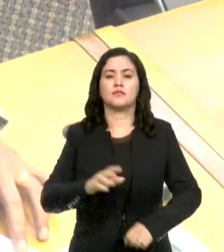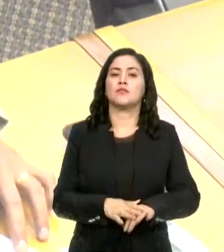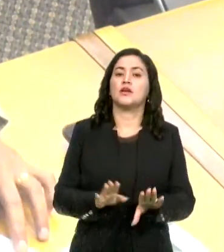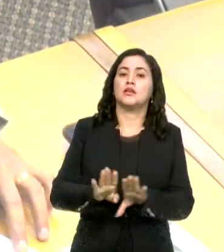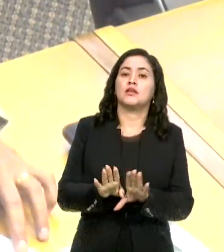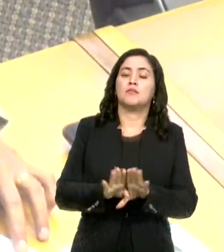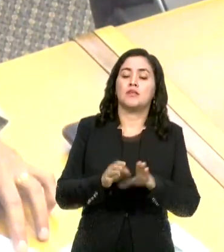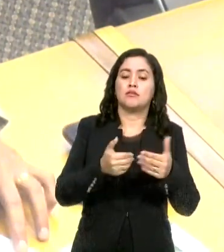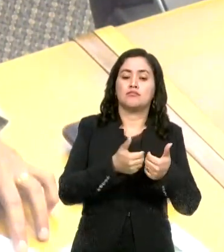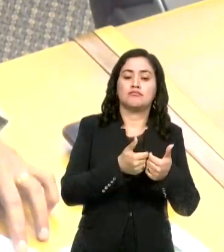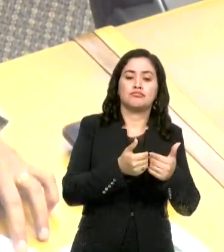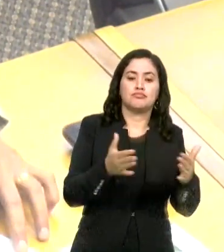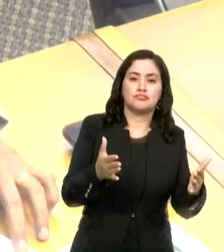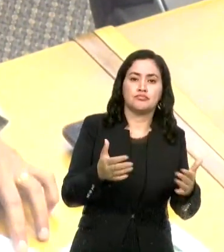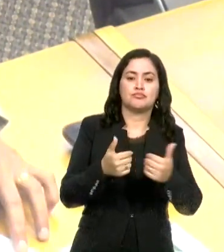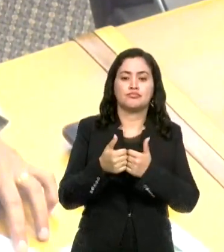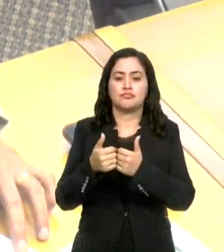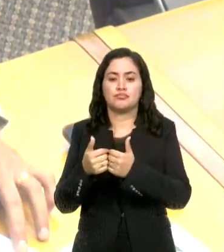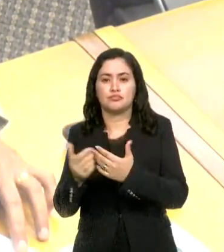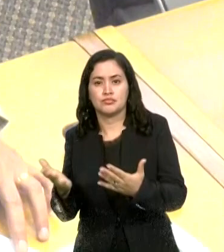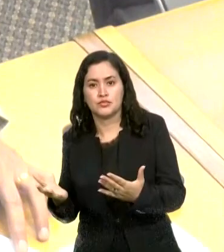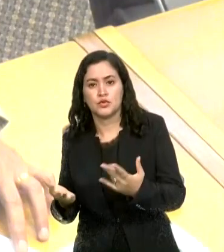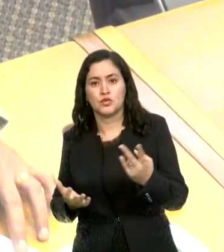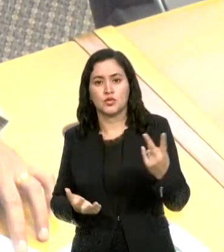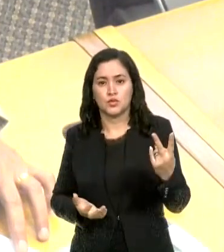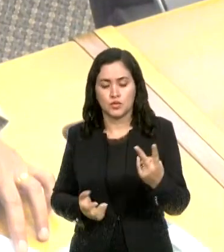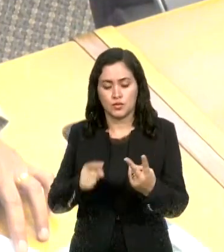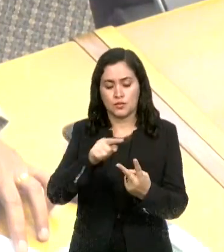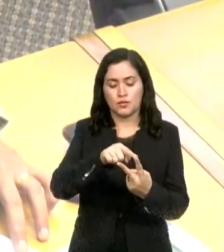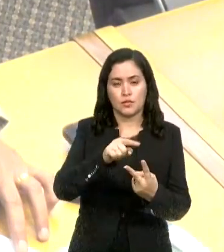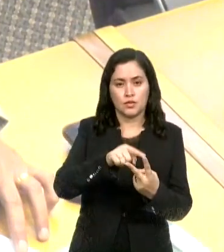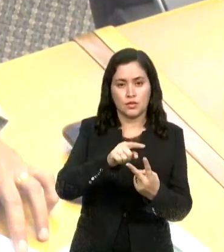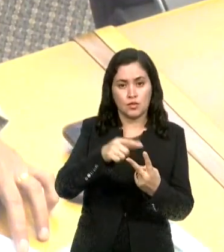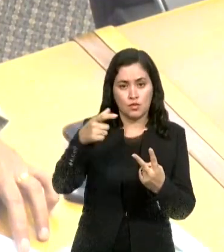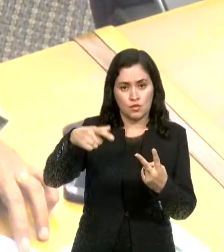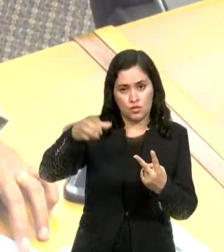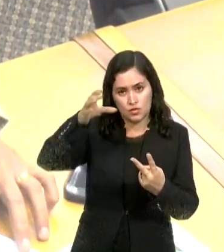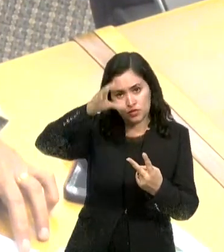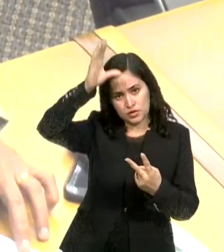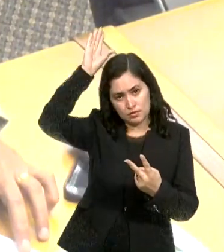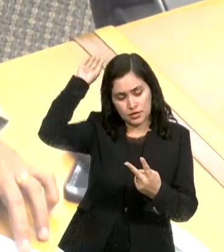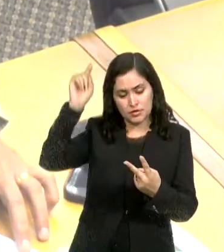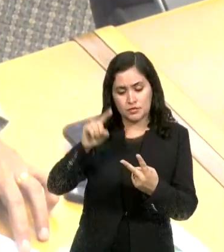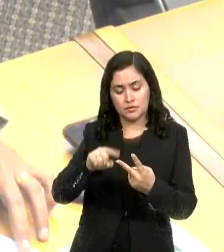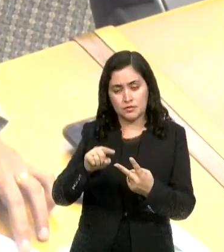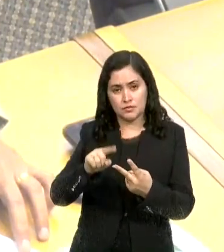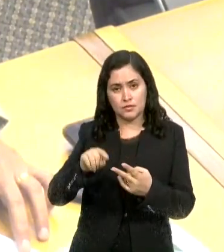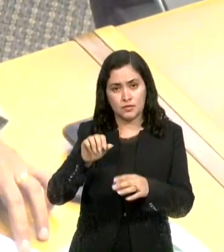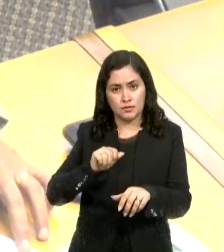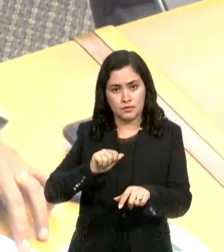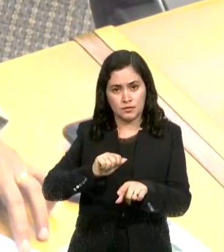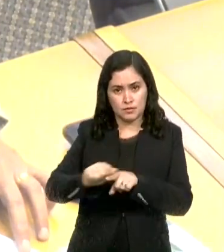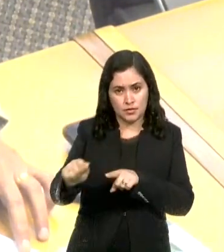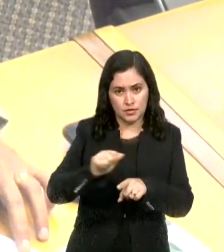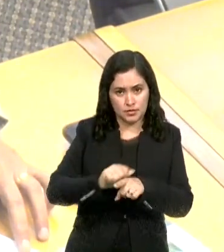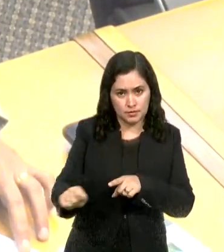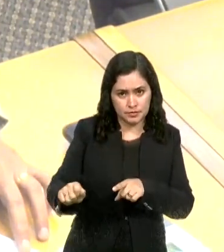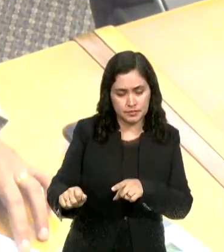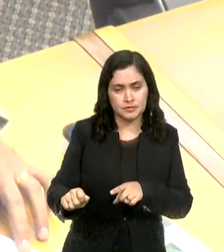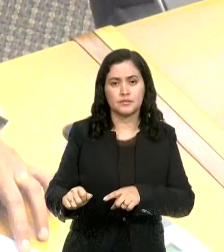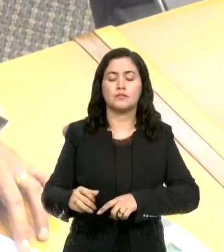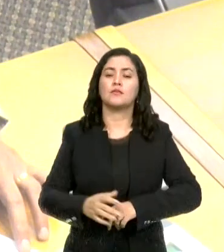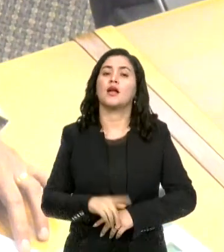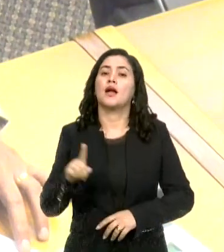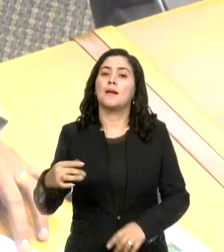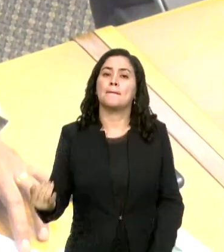duas outras no município, uma no município de Chapadinha e outra em Pinheiro. O que é importante destacar, Vossa